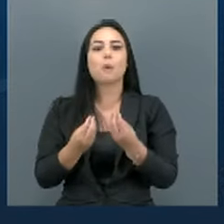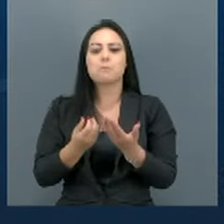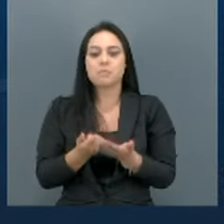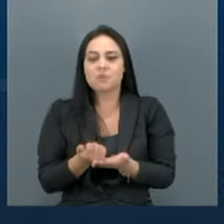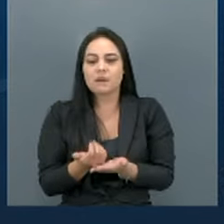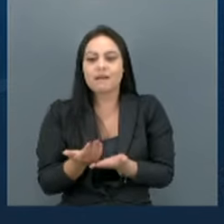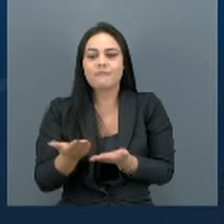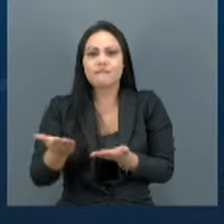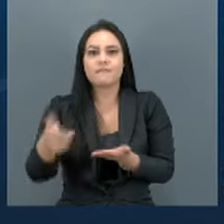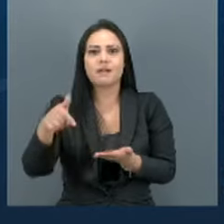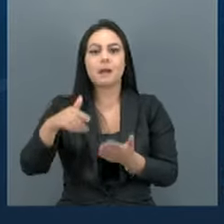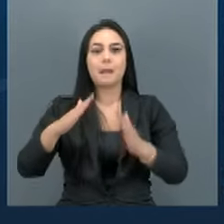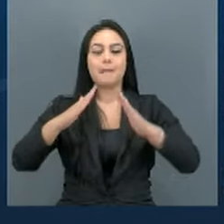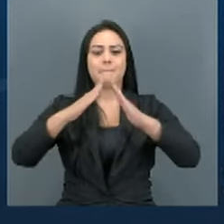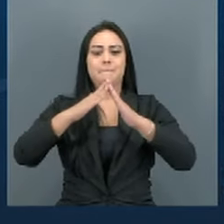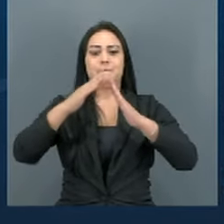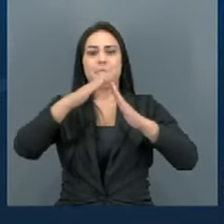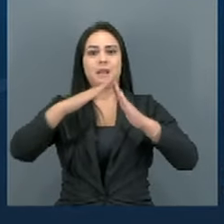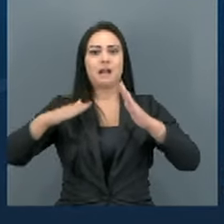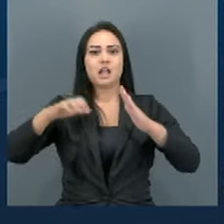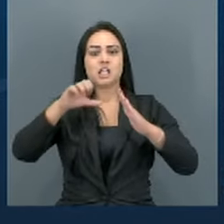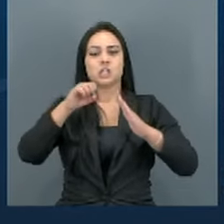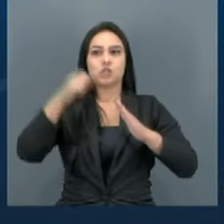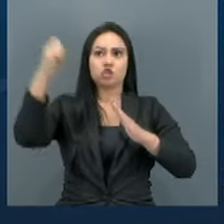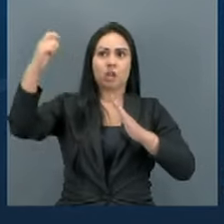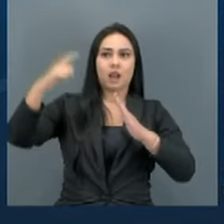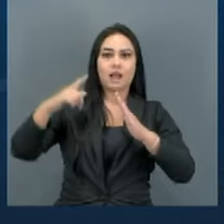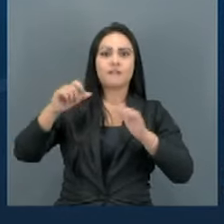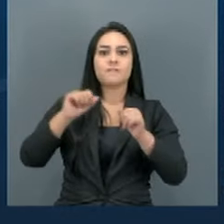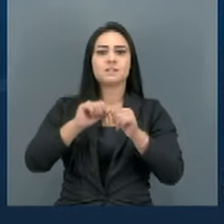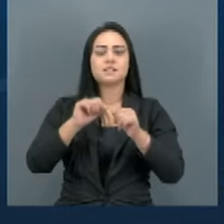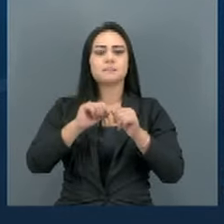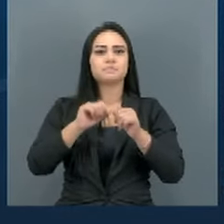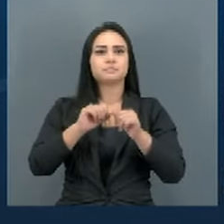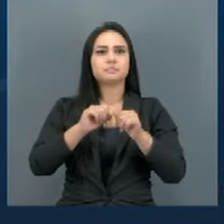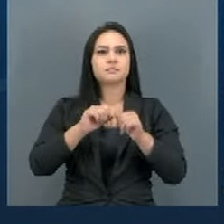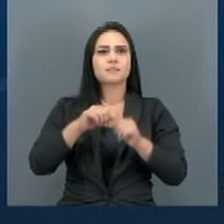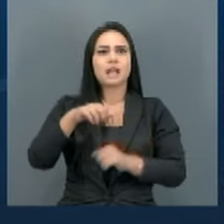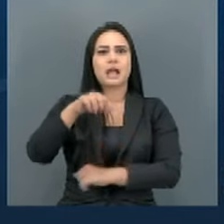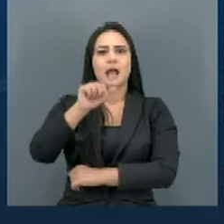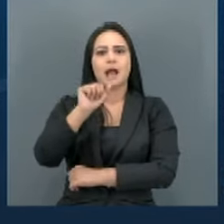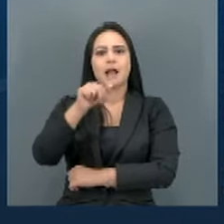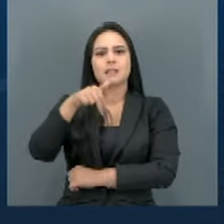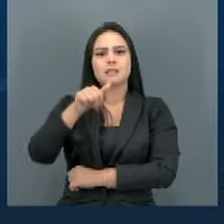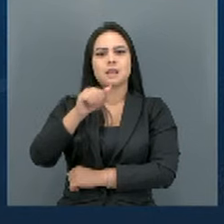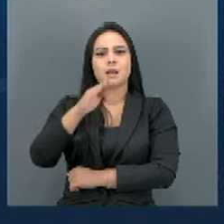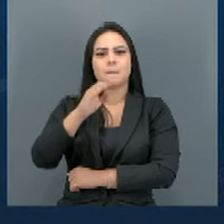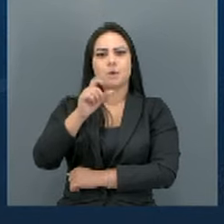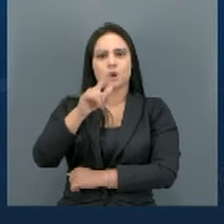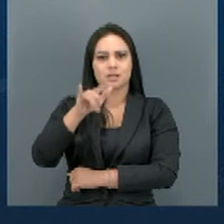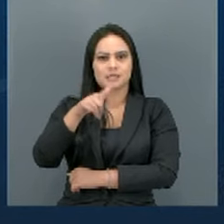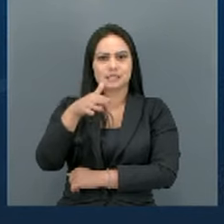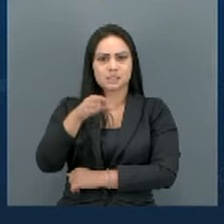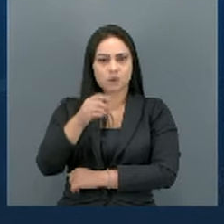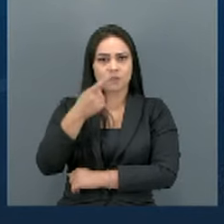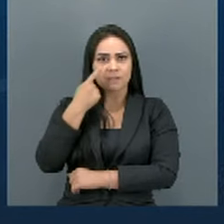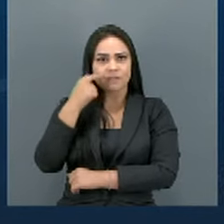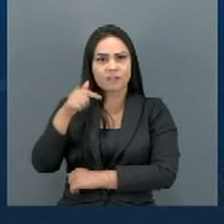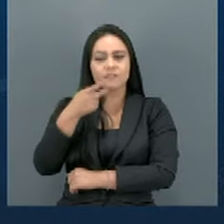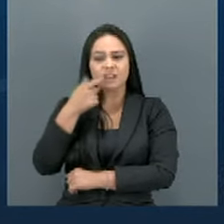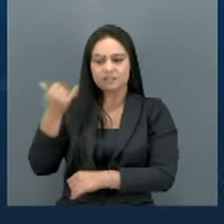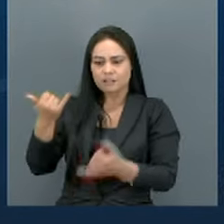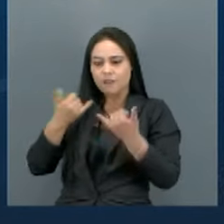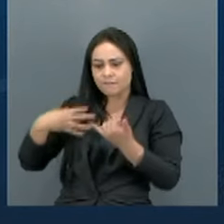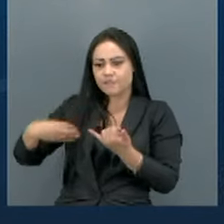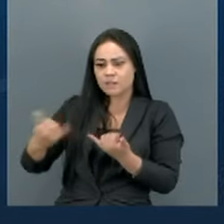uma placa solar para fazer uma anabolização no filho. É difícil você olhar para seu filho e dizer: mãe, eu